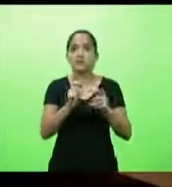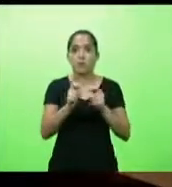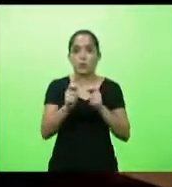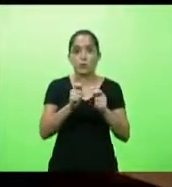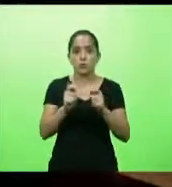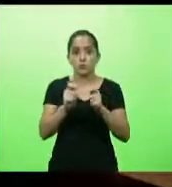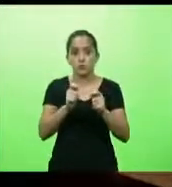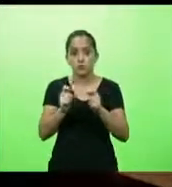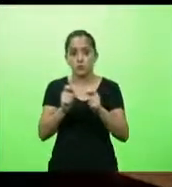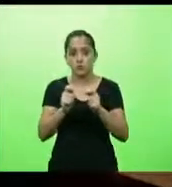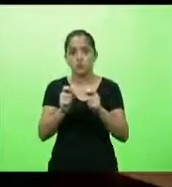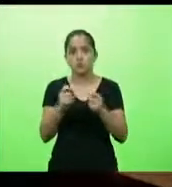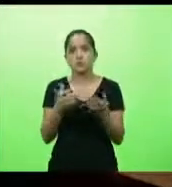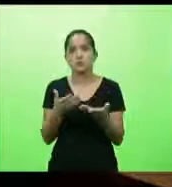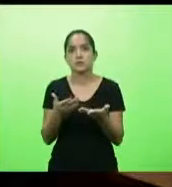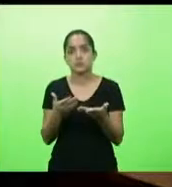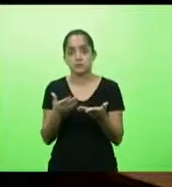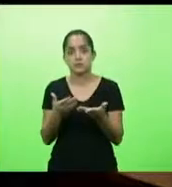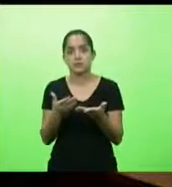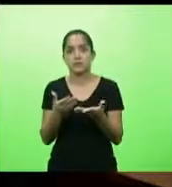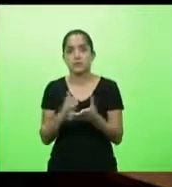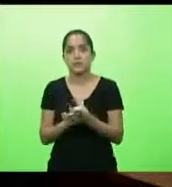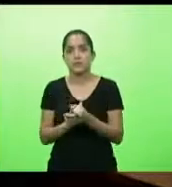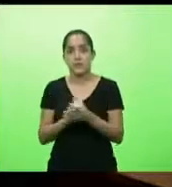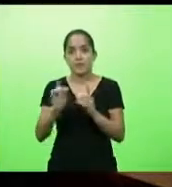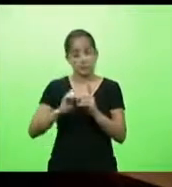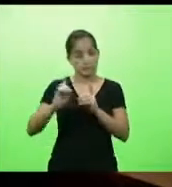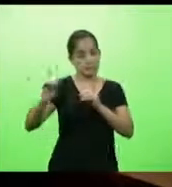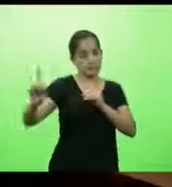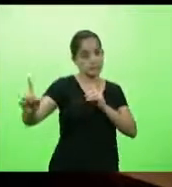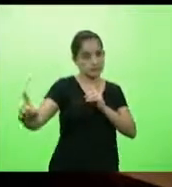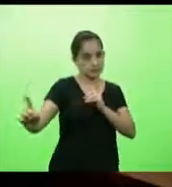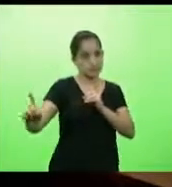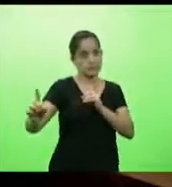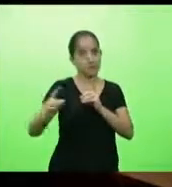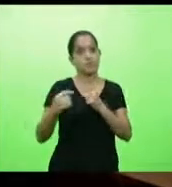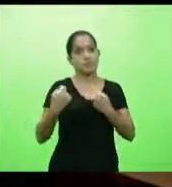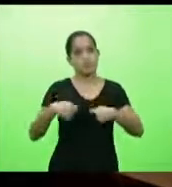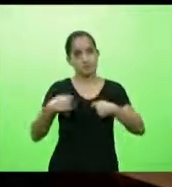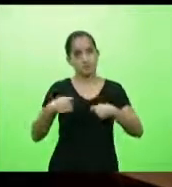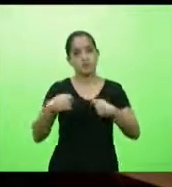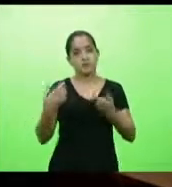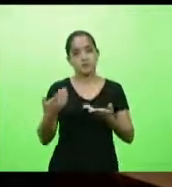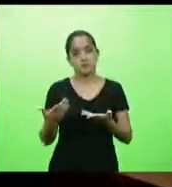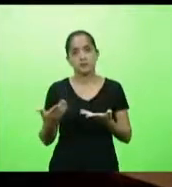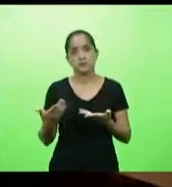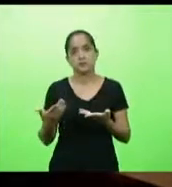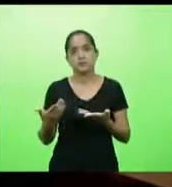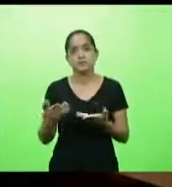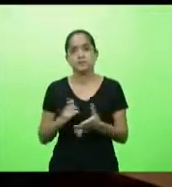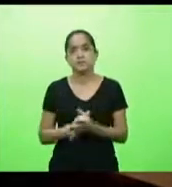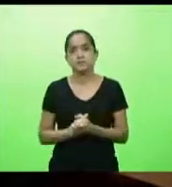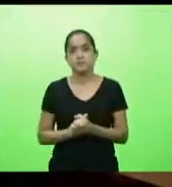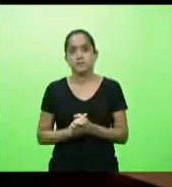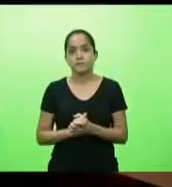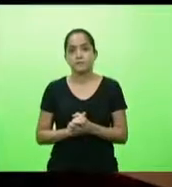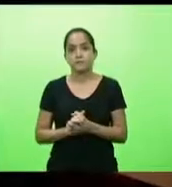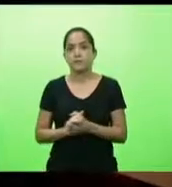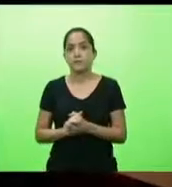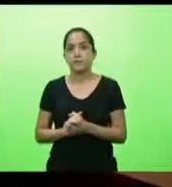para o distanciamento social e, com isso, buscando, sem dúvida nenhuma,